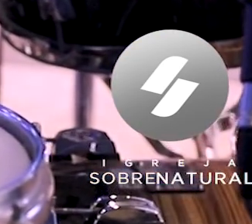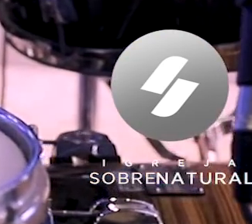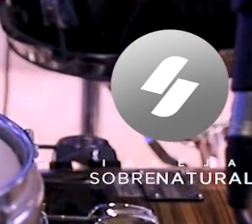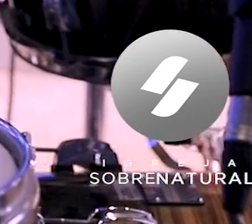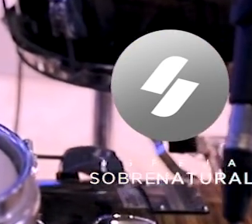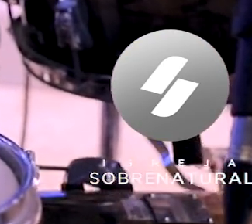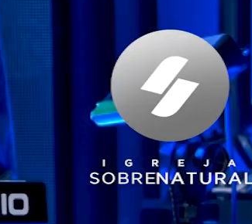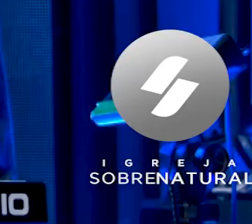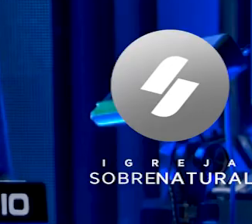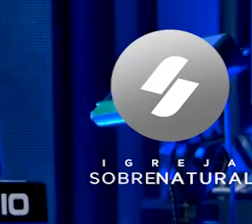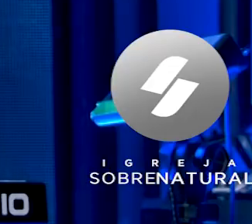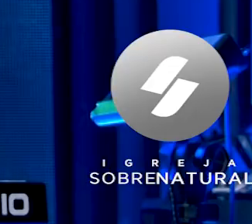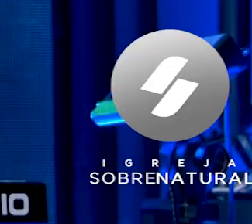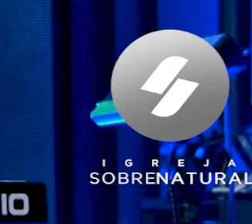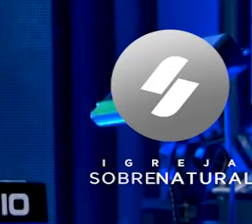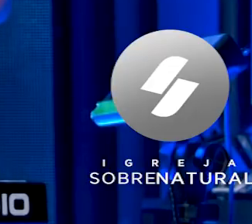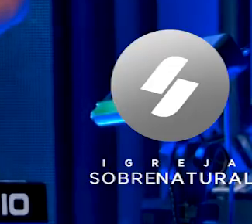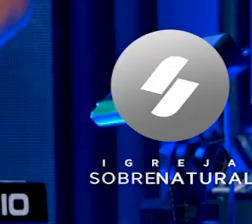por